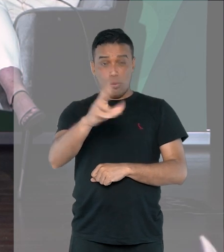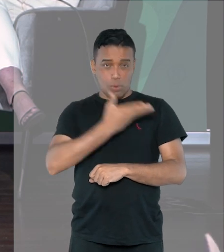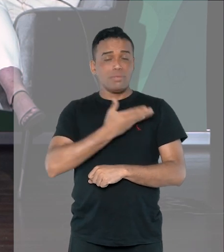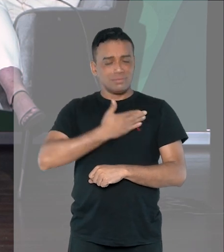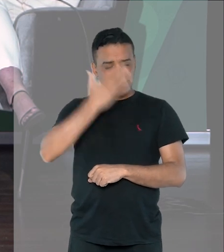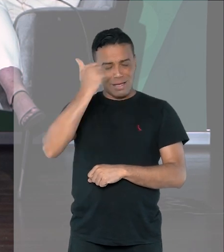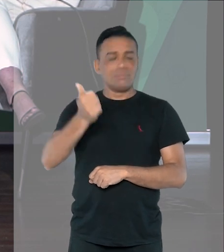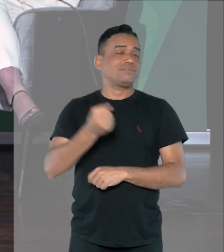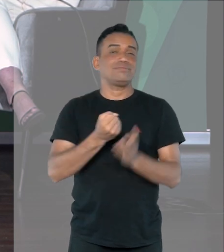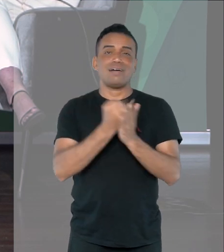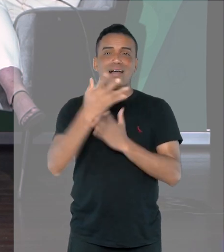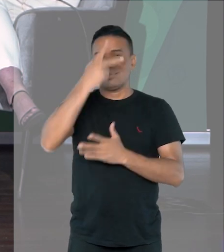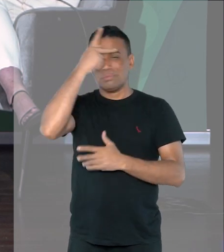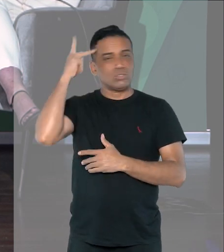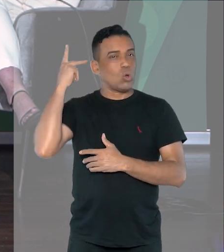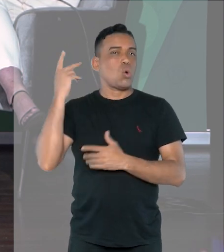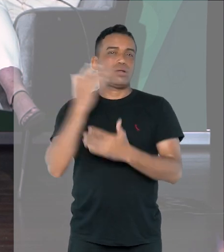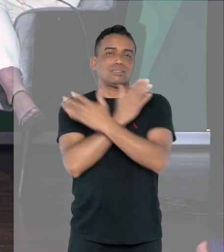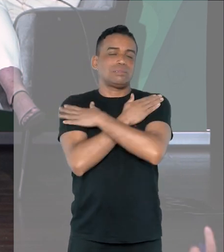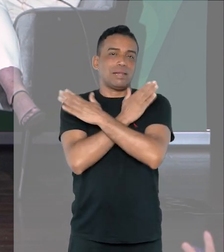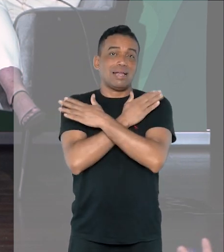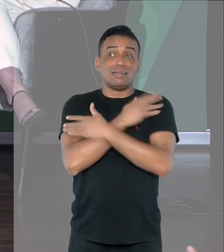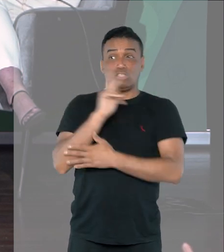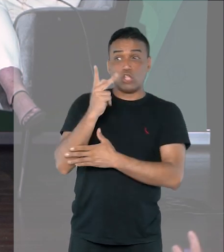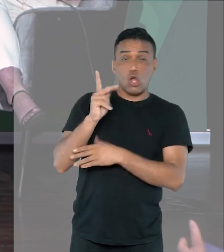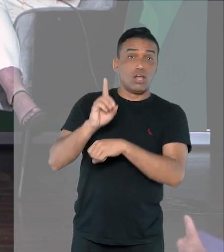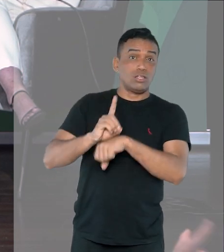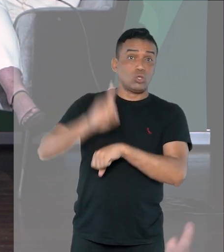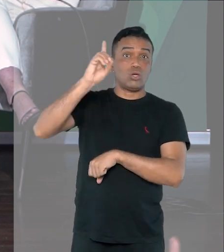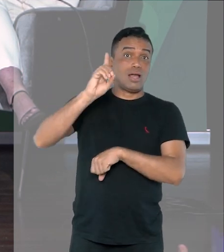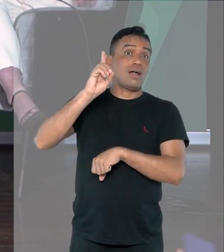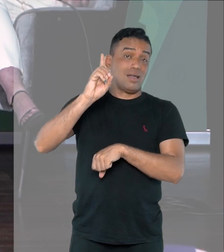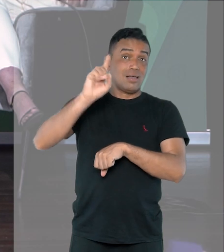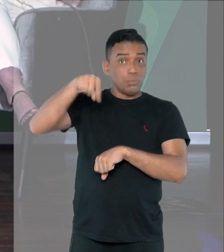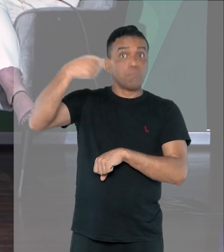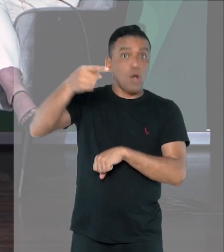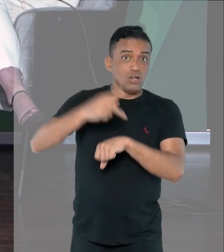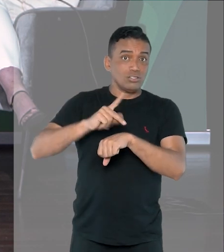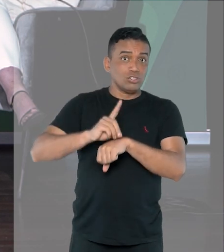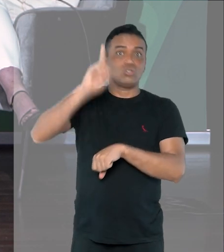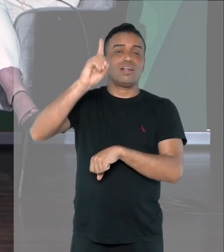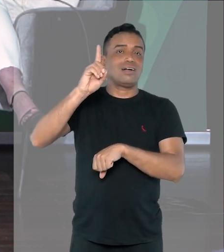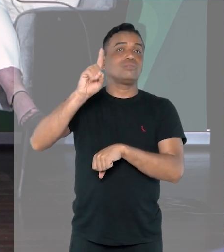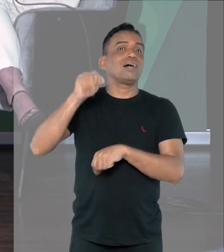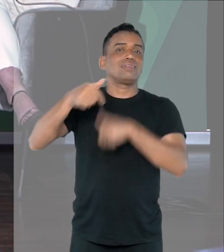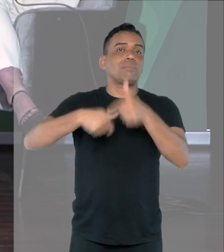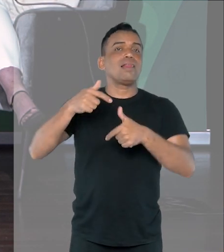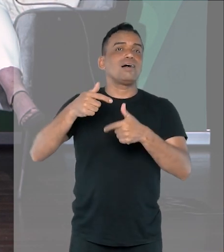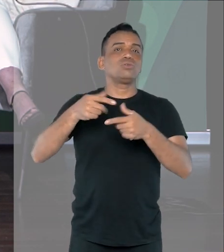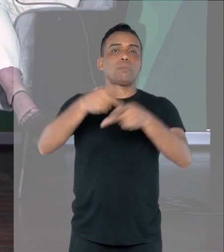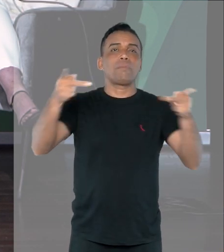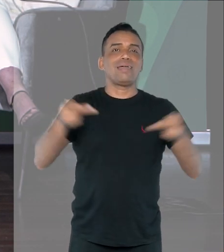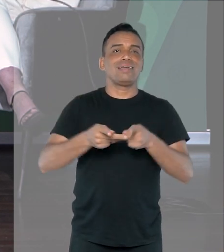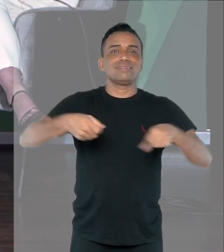muita gente desempregada, tem muito professor de história com doutorado, com pós-doutorado, que está entregando pizza. Eu digo que a